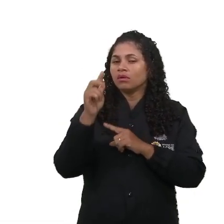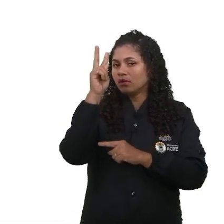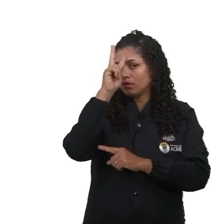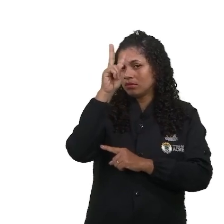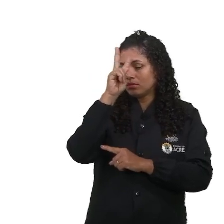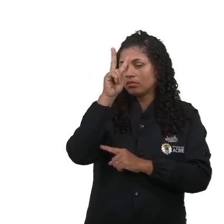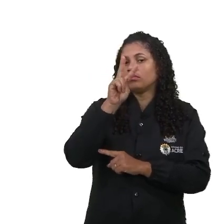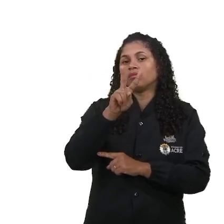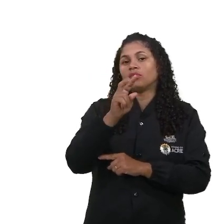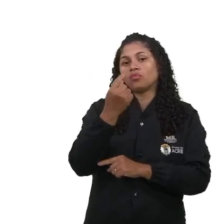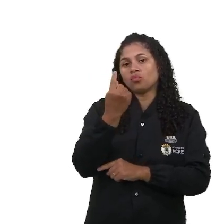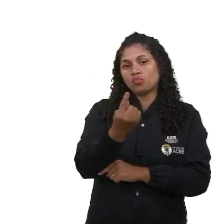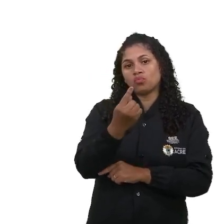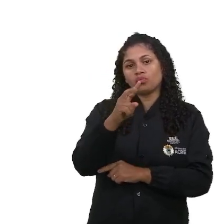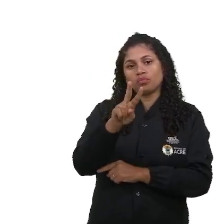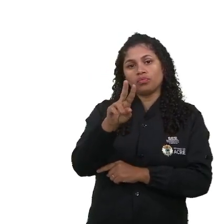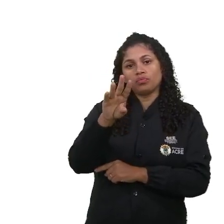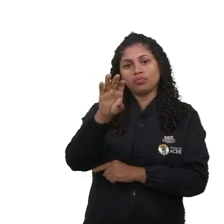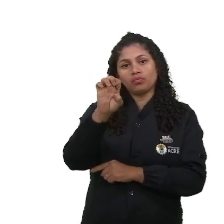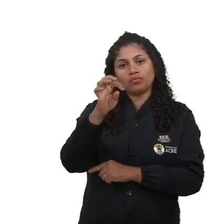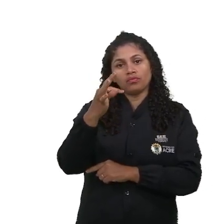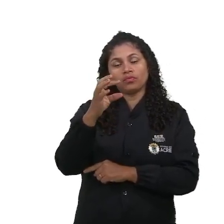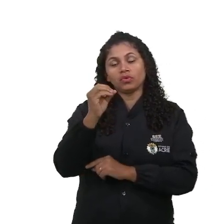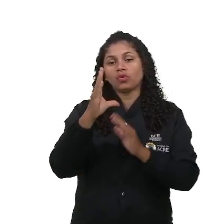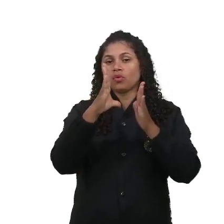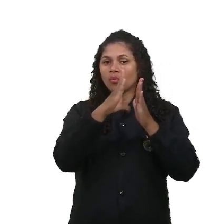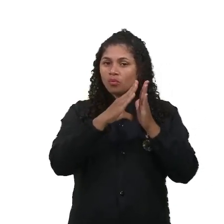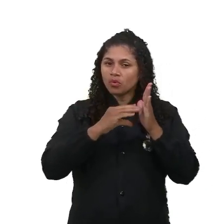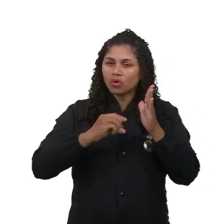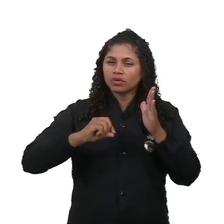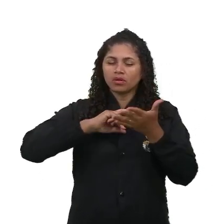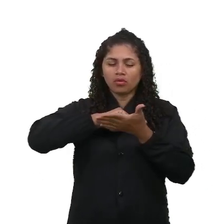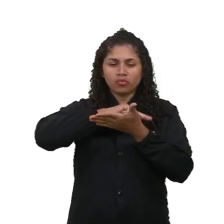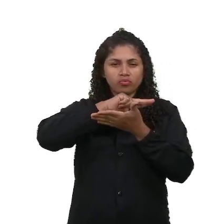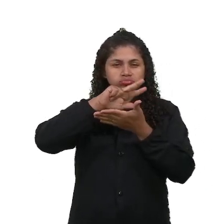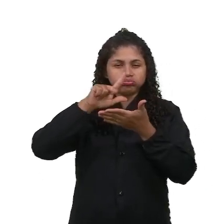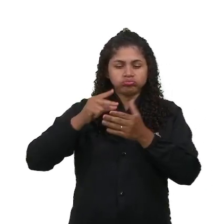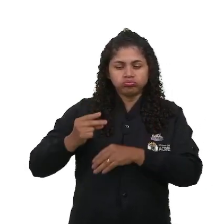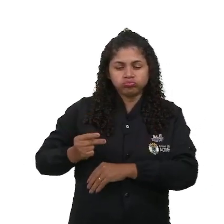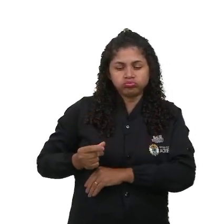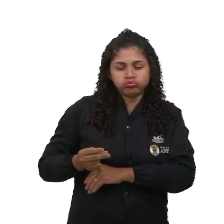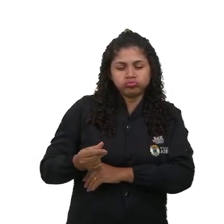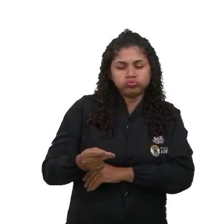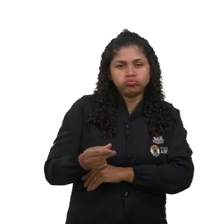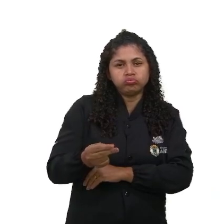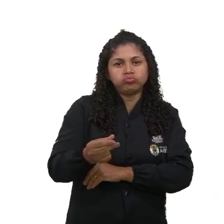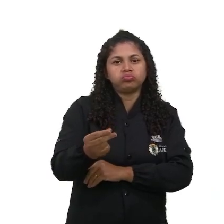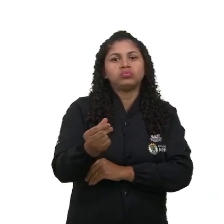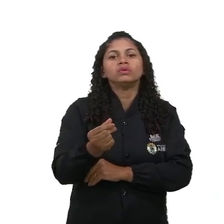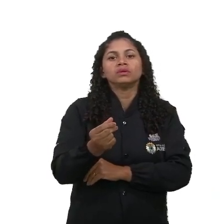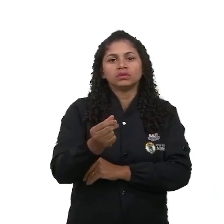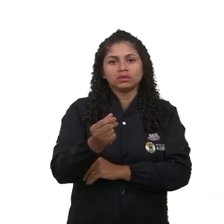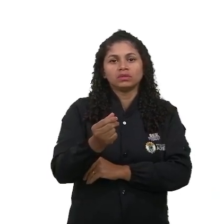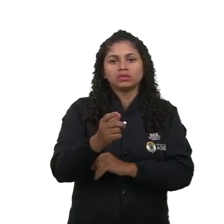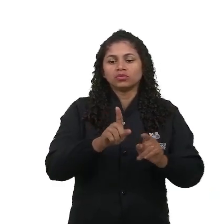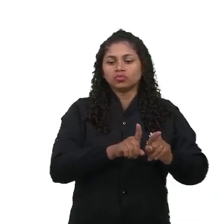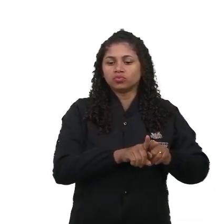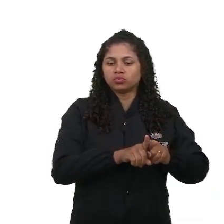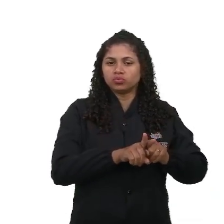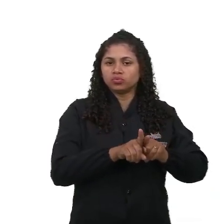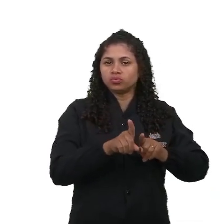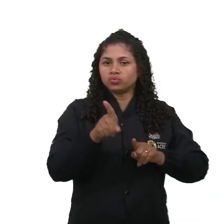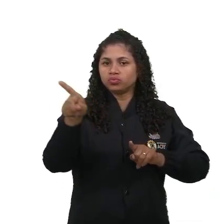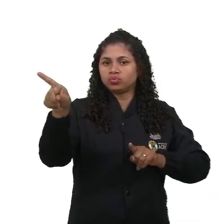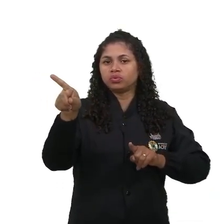um vetor é um representante de infinitos segmentos orientados e com